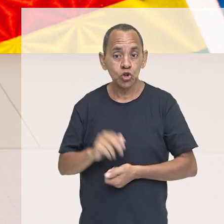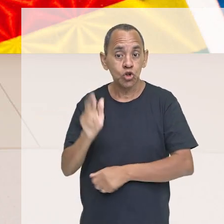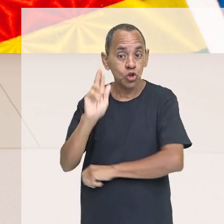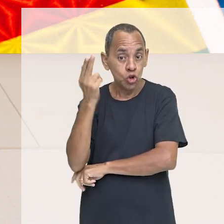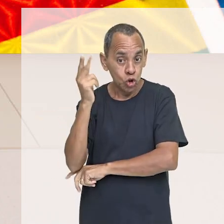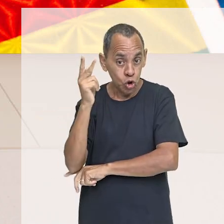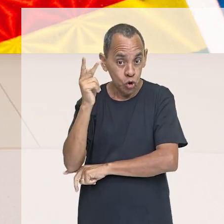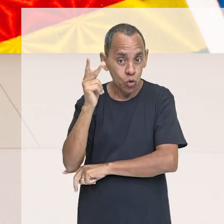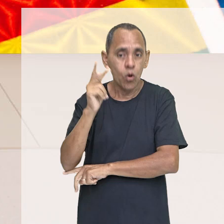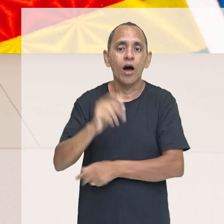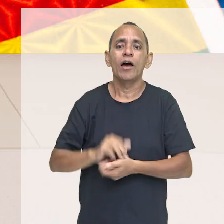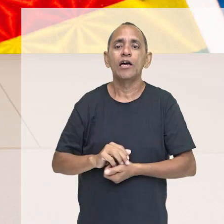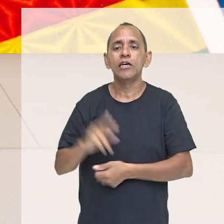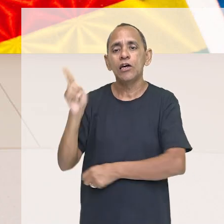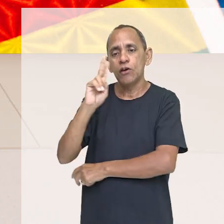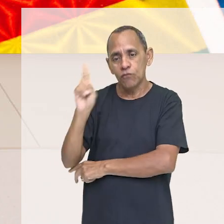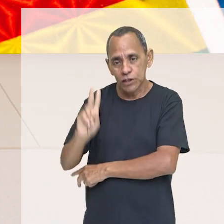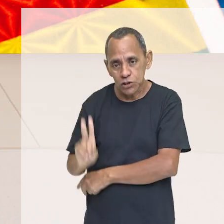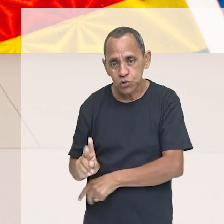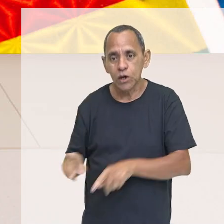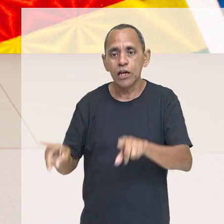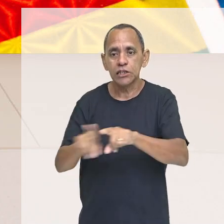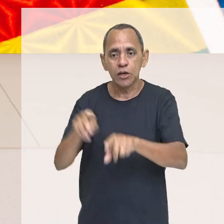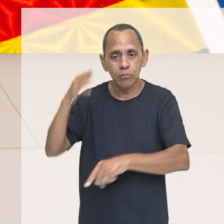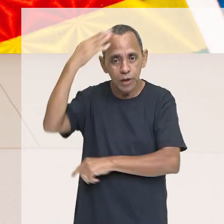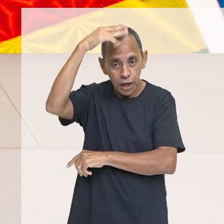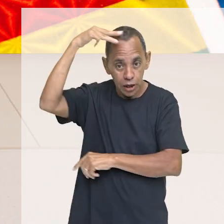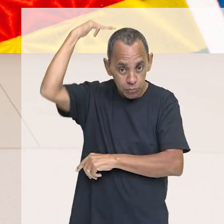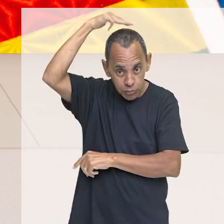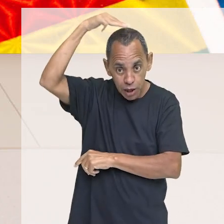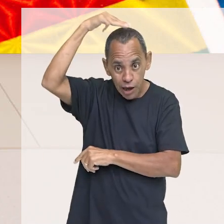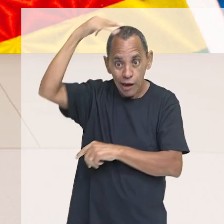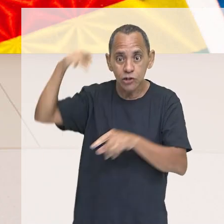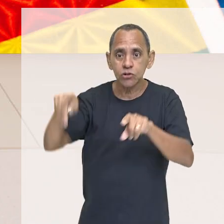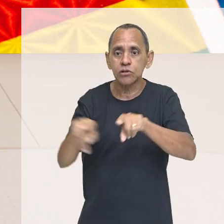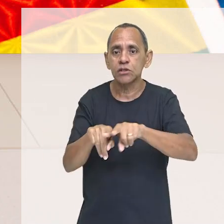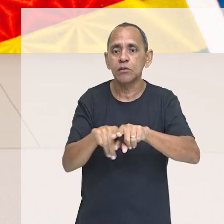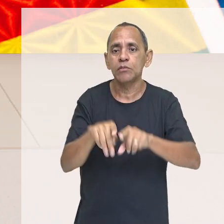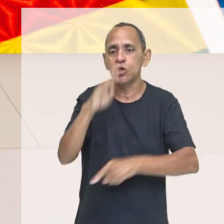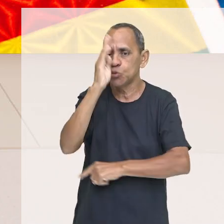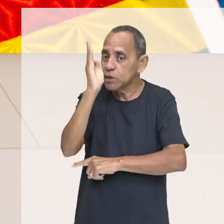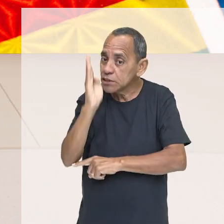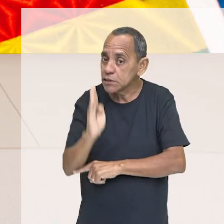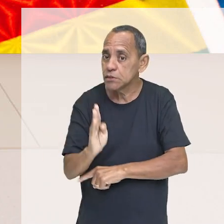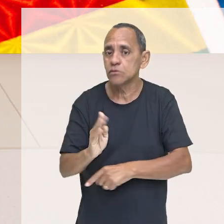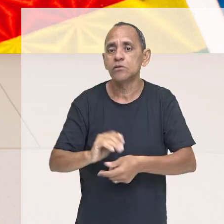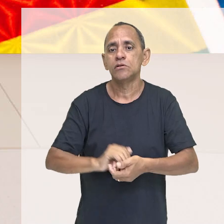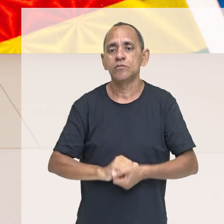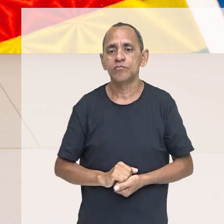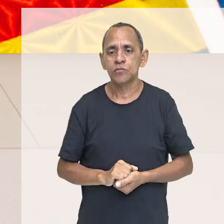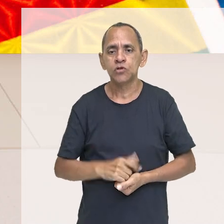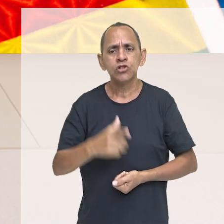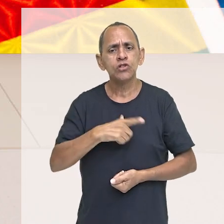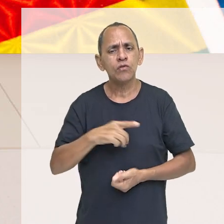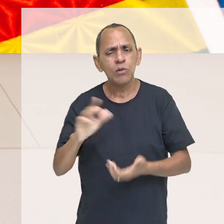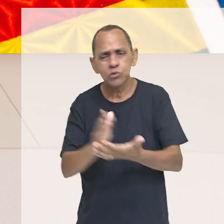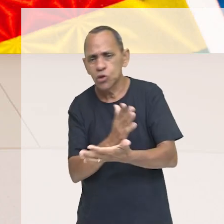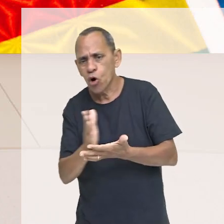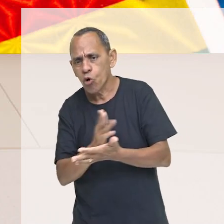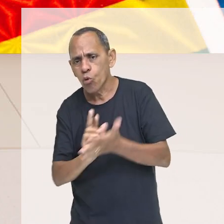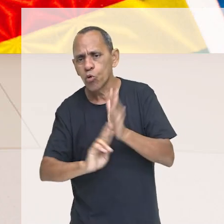Venezuela, aqui no México e também aqui no Brasil. Nós tivemos